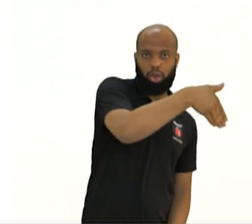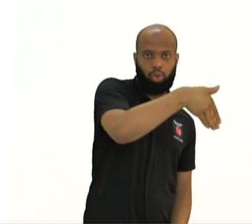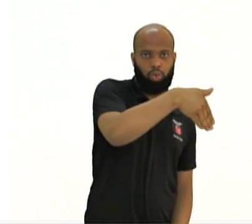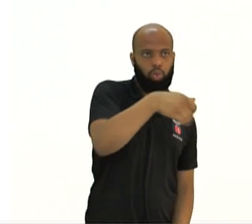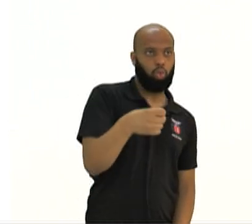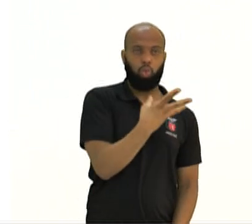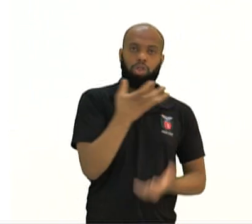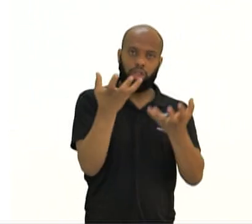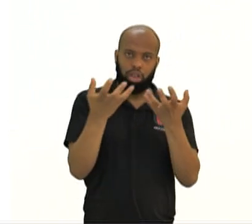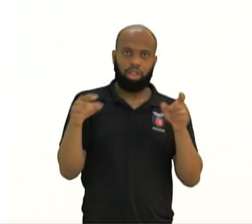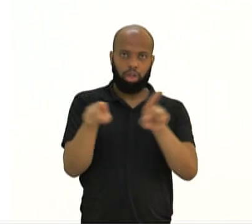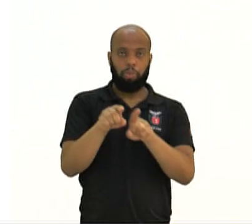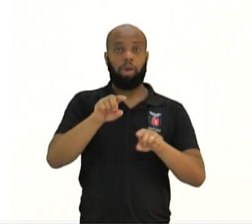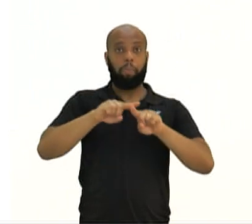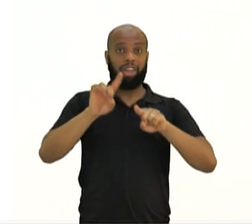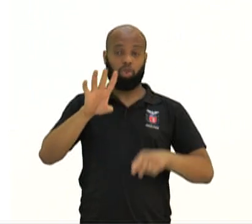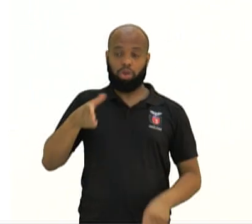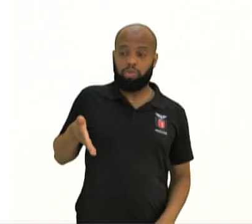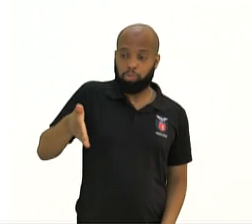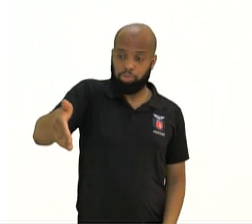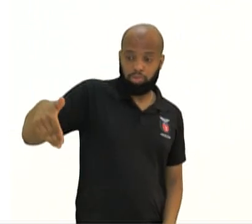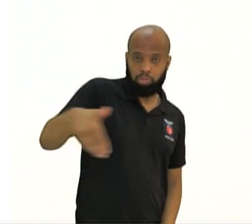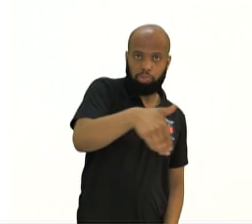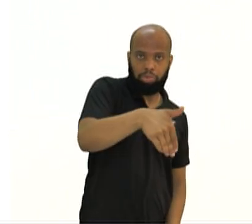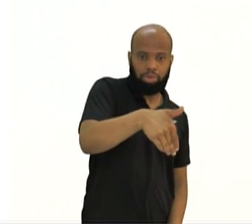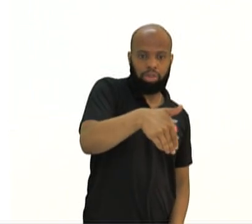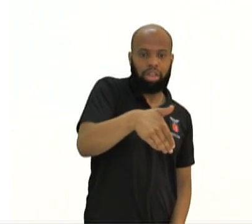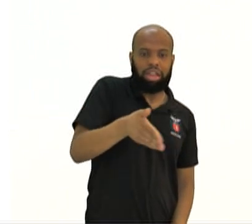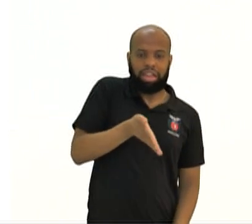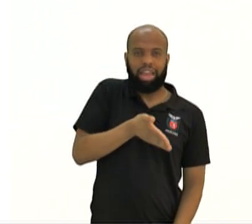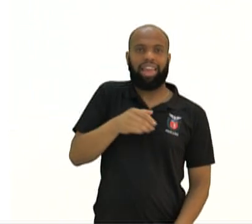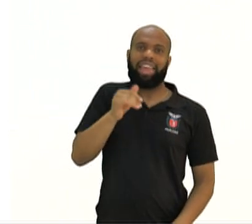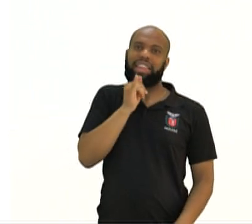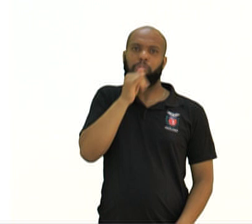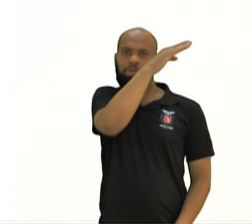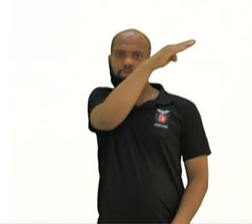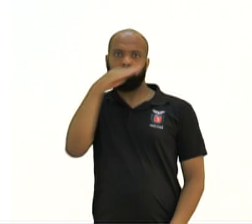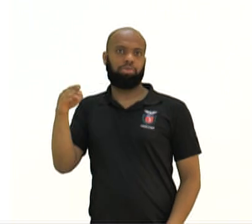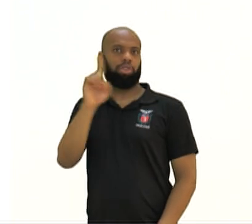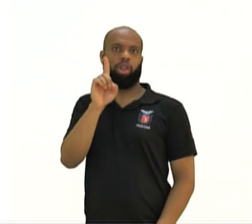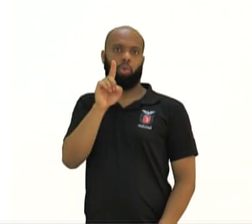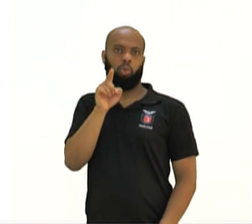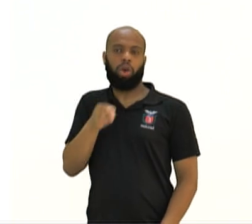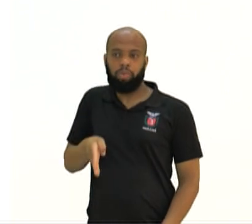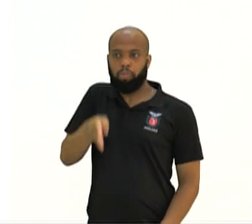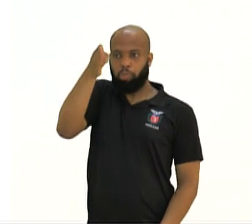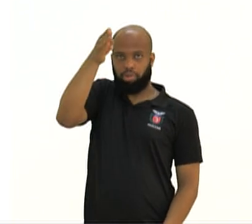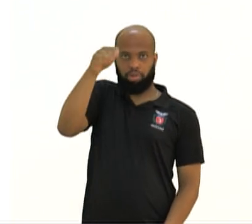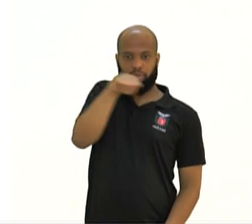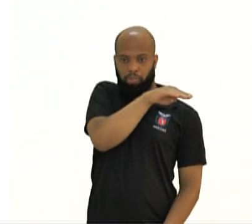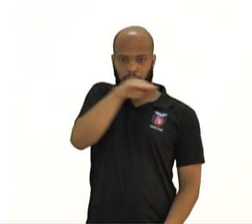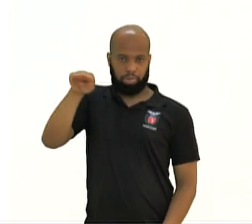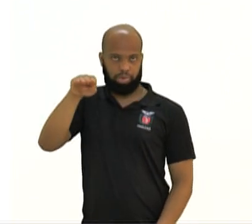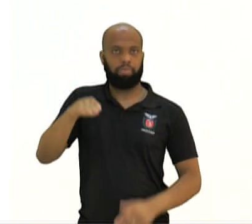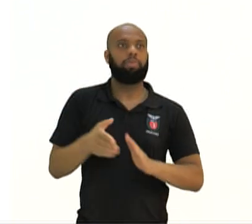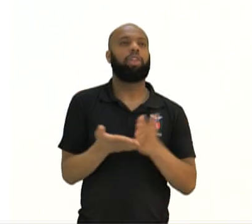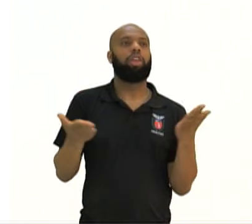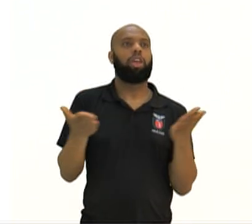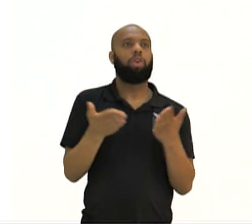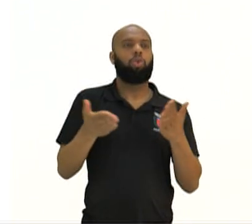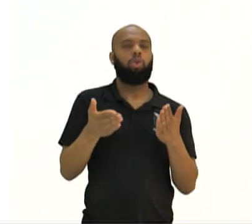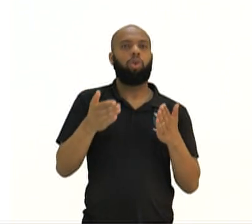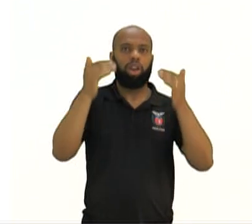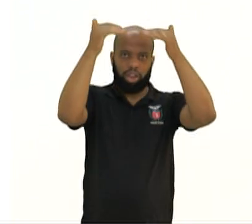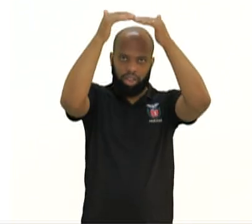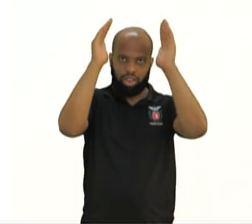quiser. Então, é uma peça também com grande facilidade de movimentação aí no tabuleiro. O bispo, ele